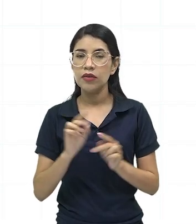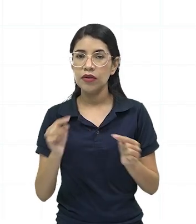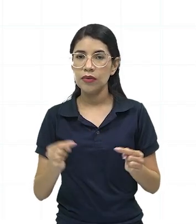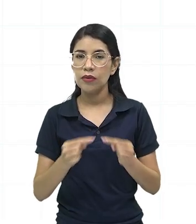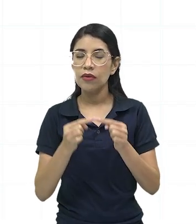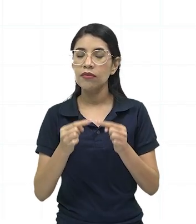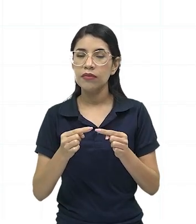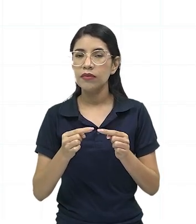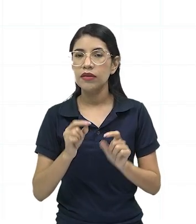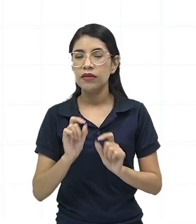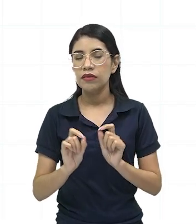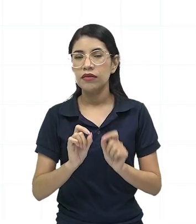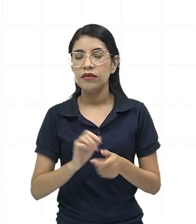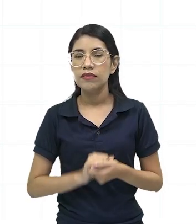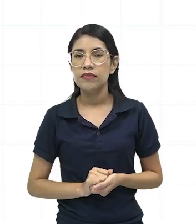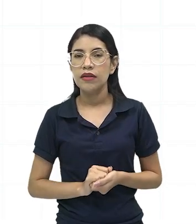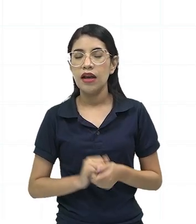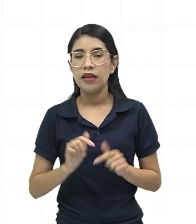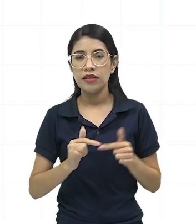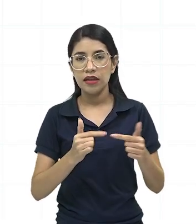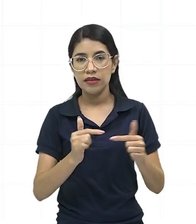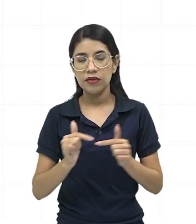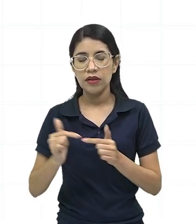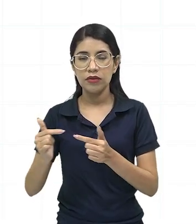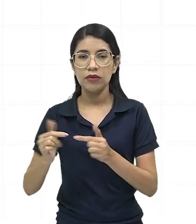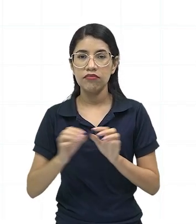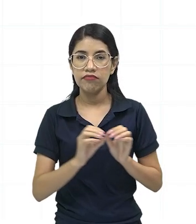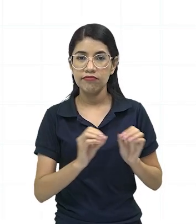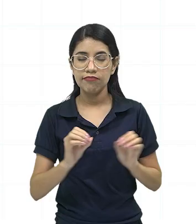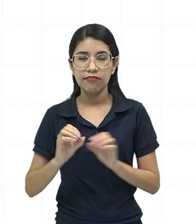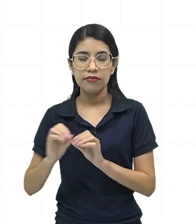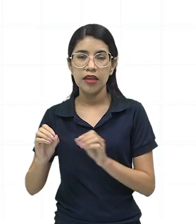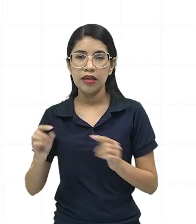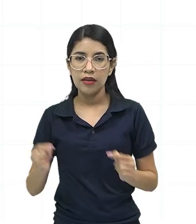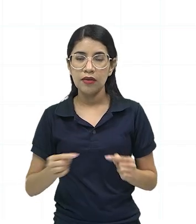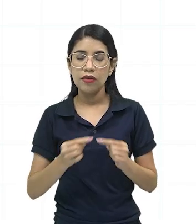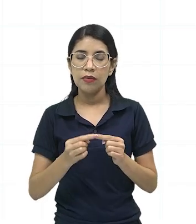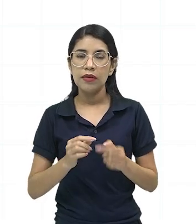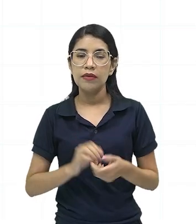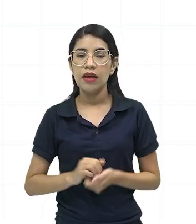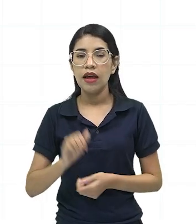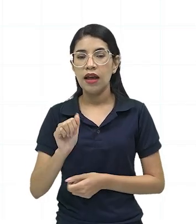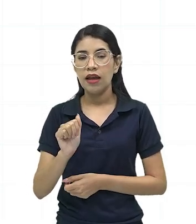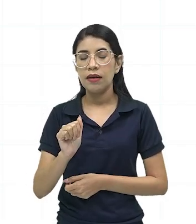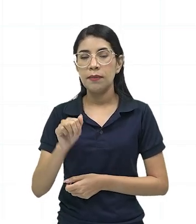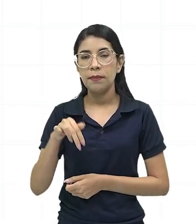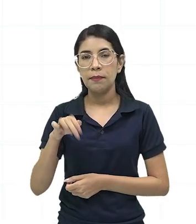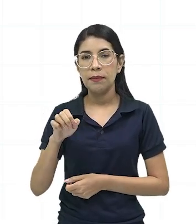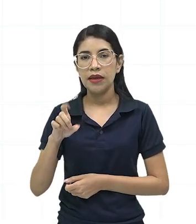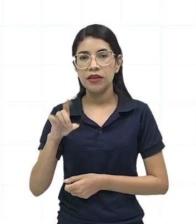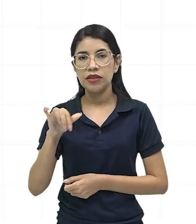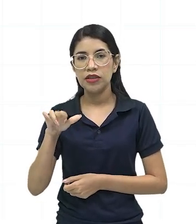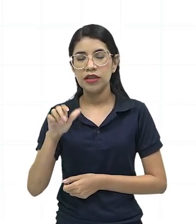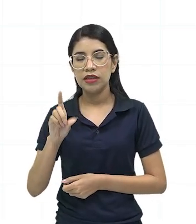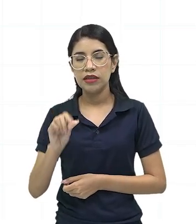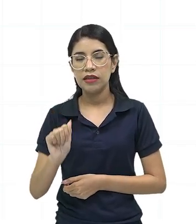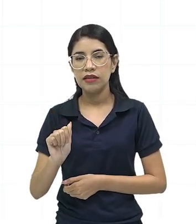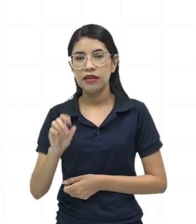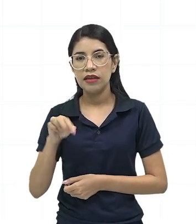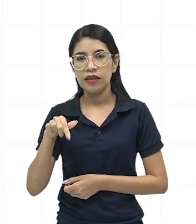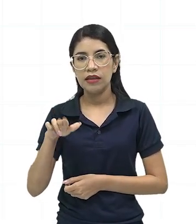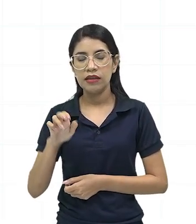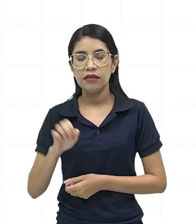uma proporção entre as ações das duas orações, como à medida que. Ele ficava mais ansioso,